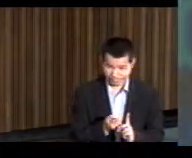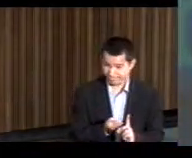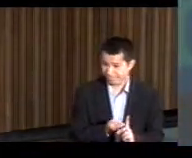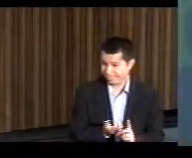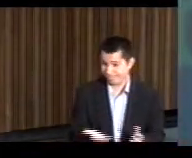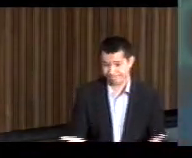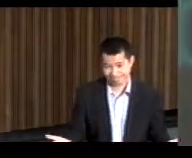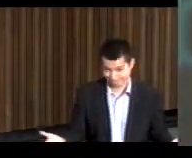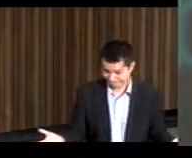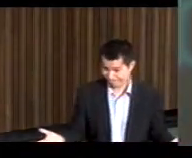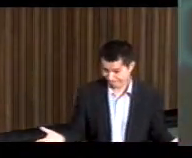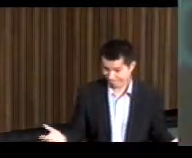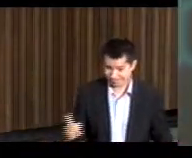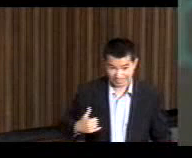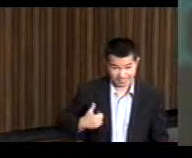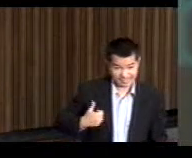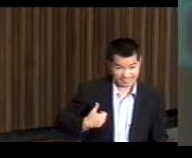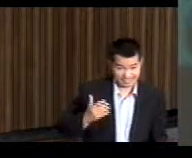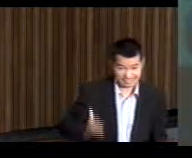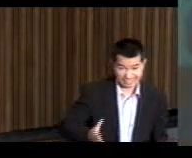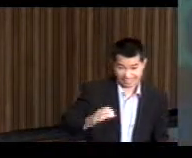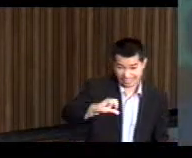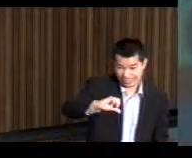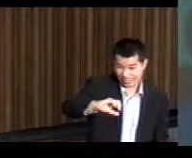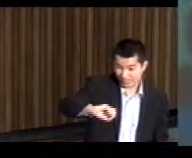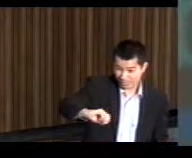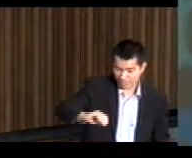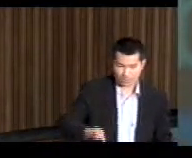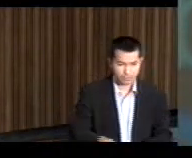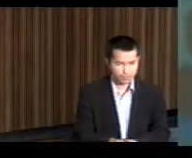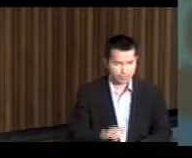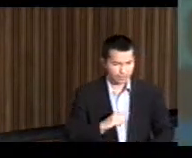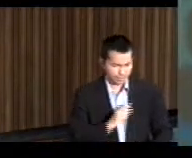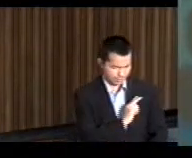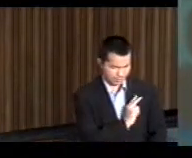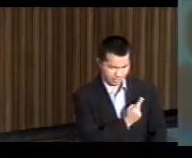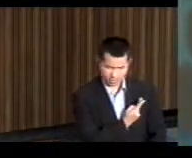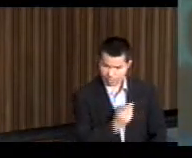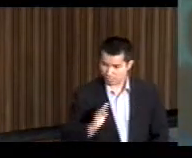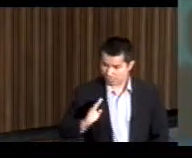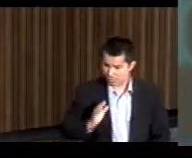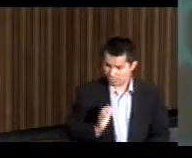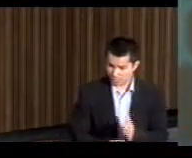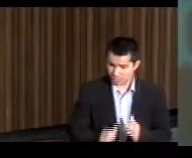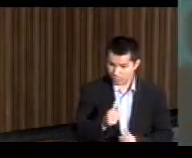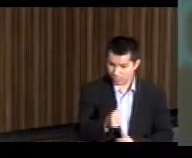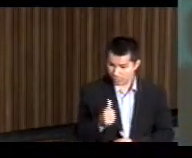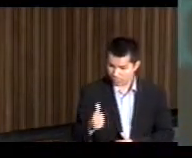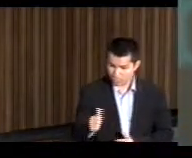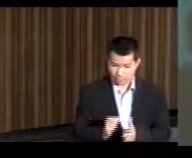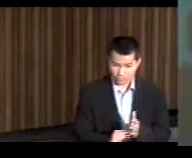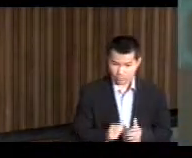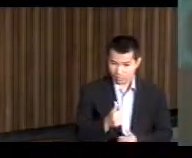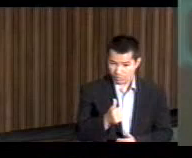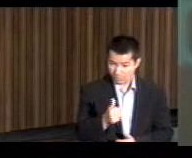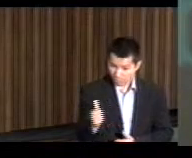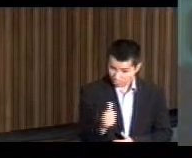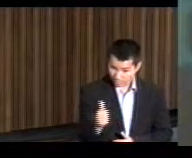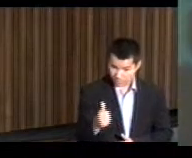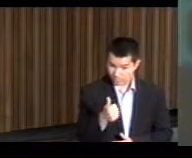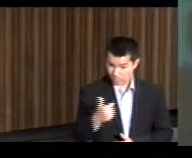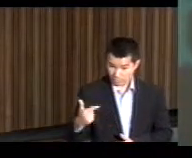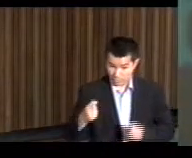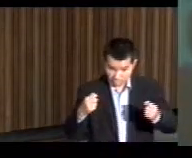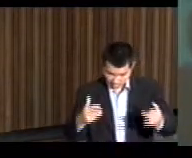vai dar certo. É tão forte isso que o livro de Hebreus, capítulo 11, versículos 11 e 12, diz isso claramente.